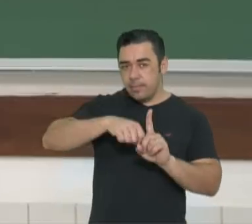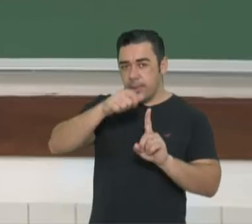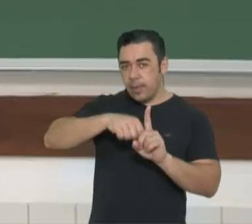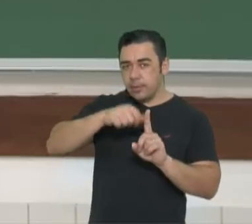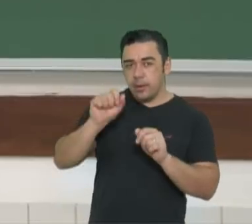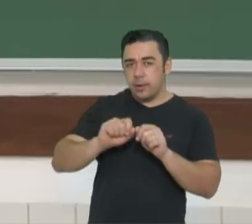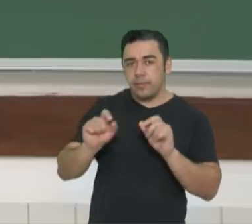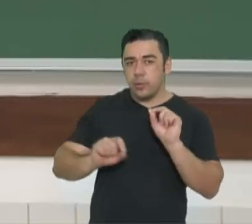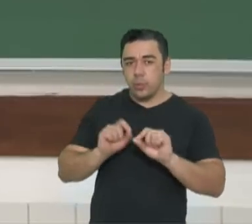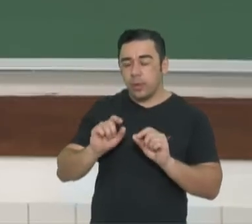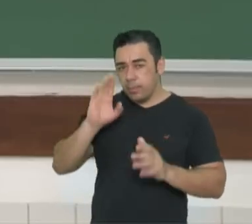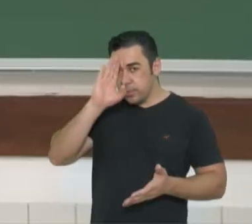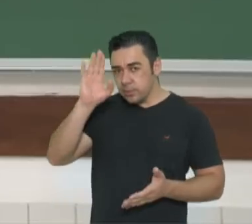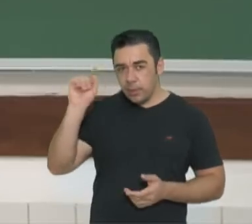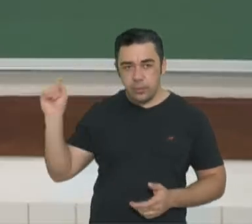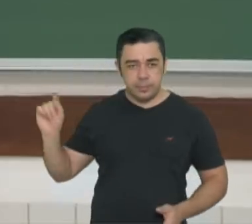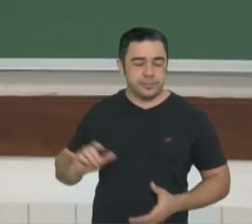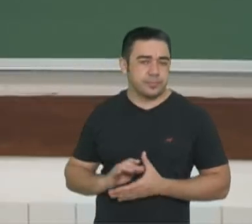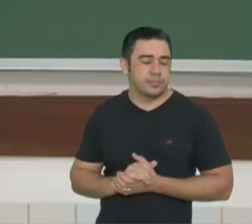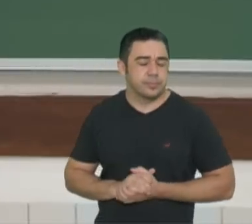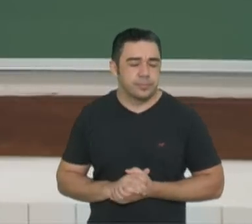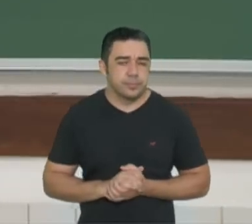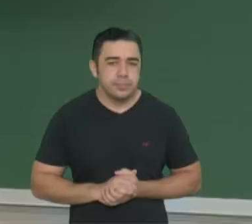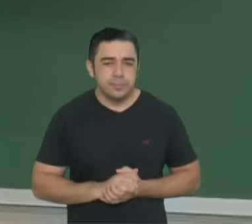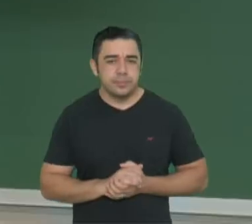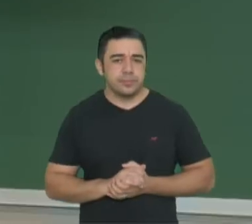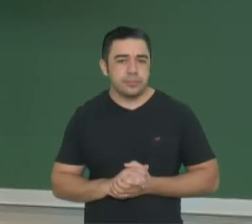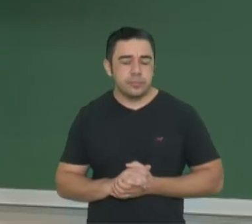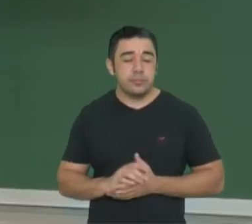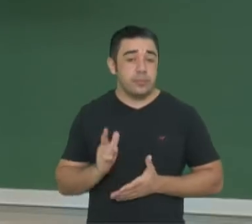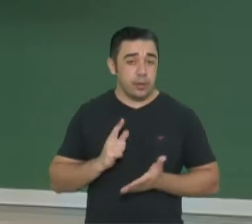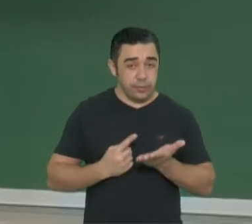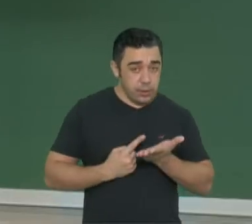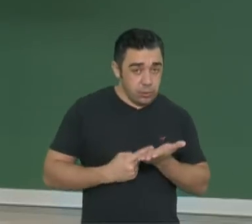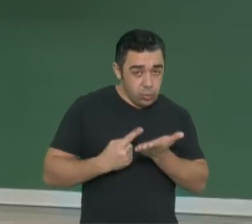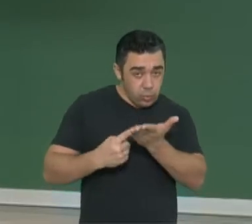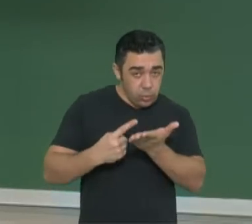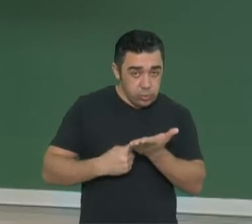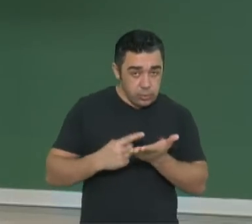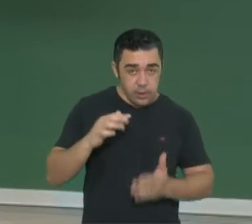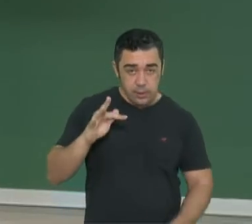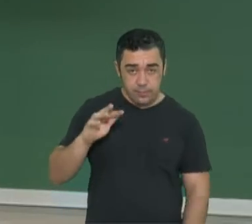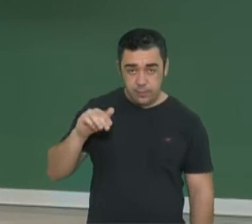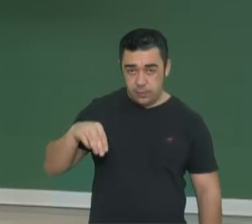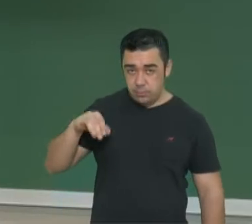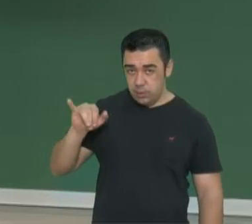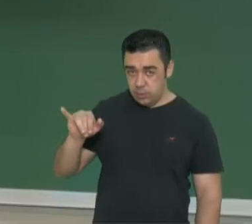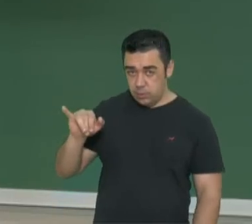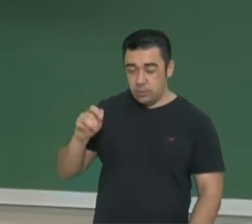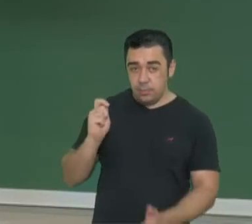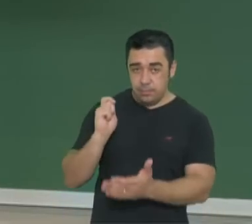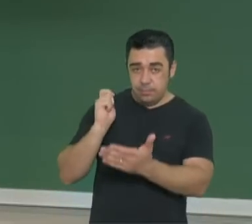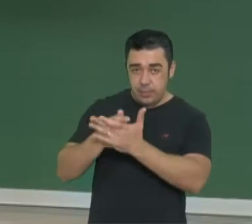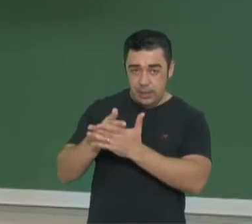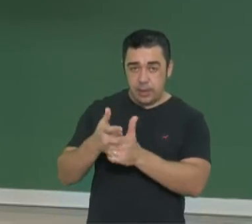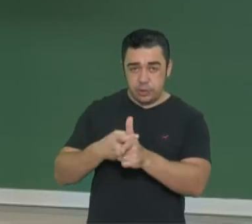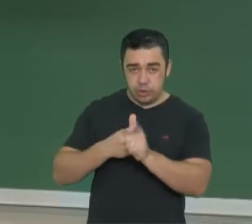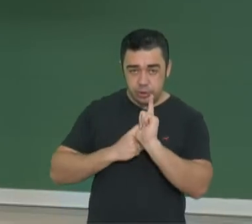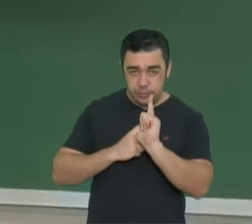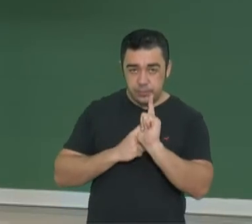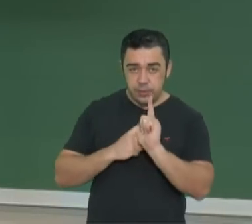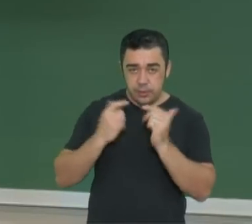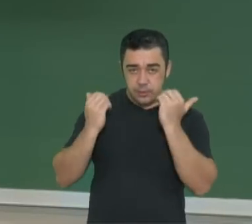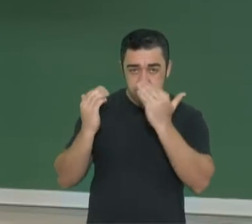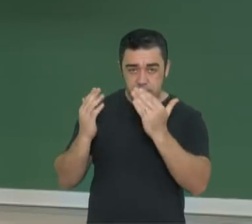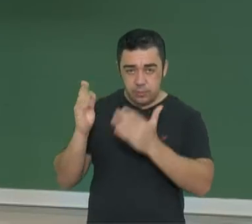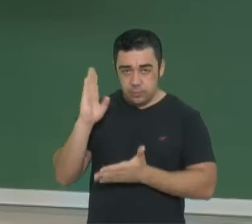a destacar? Ei, ele fez acordos com o FMI, no sentido do pagamento da dívida externa do